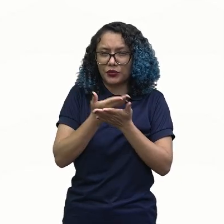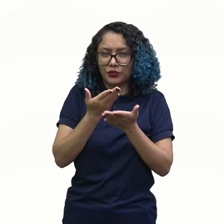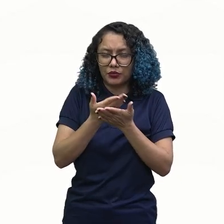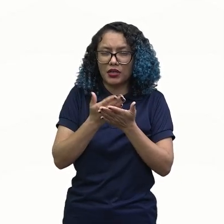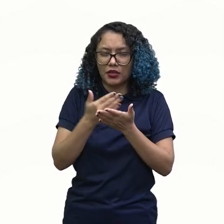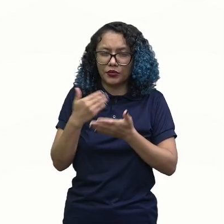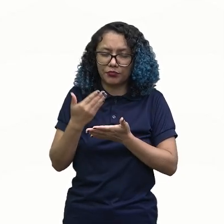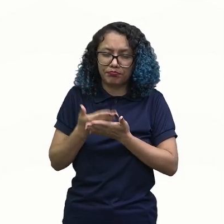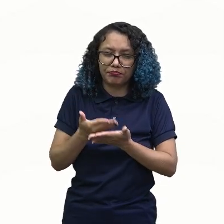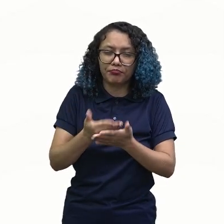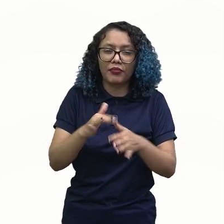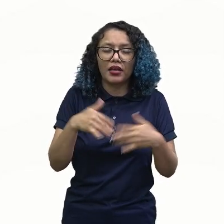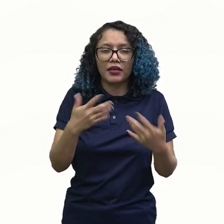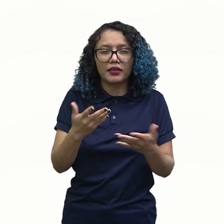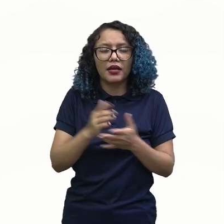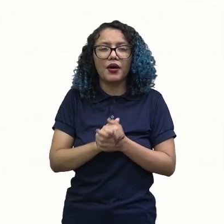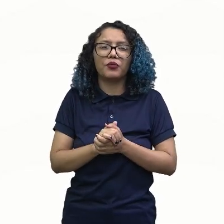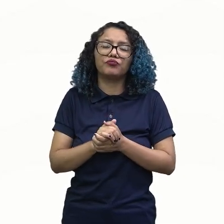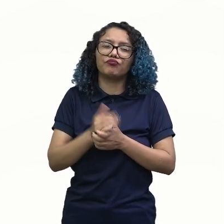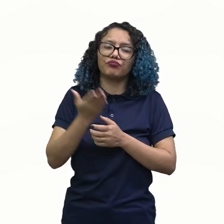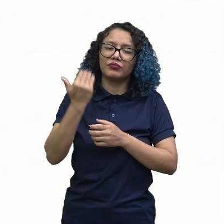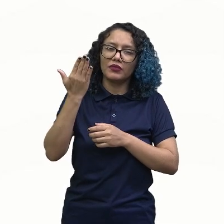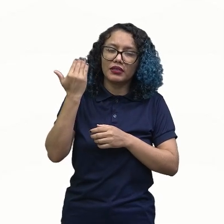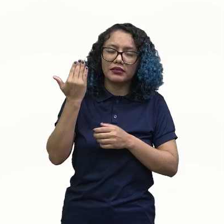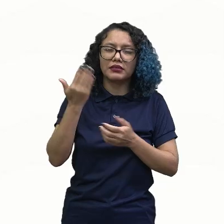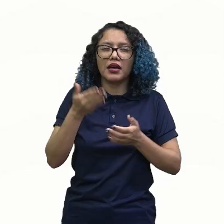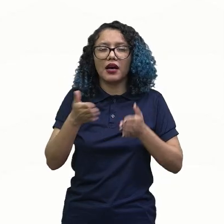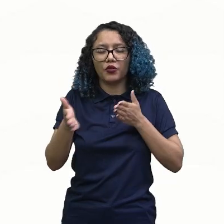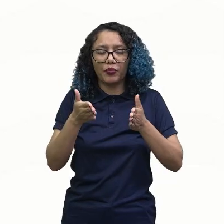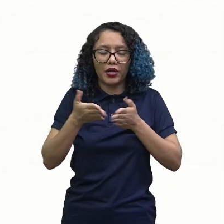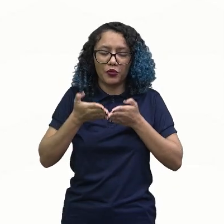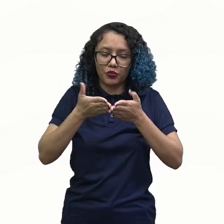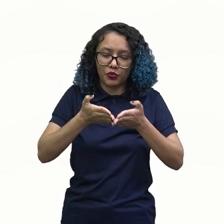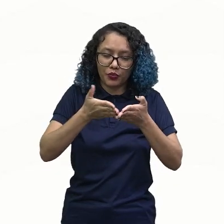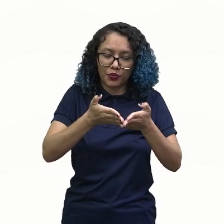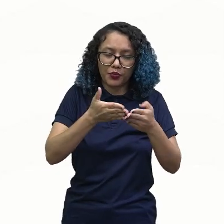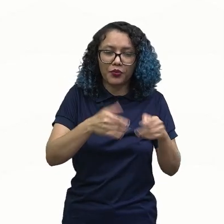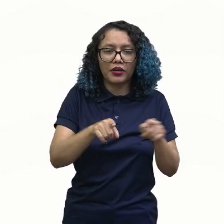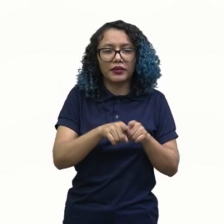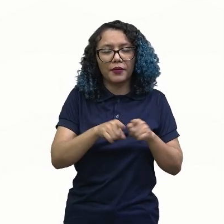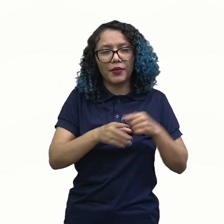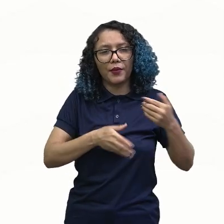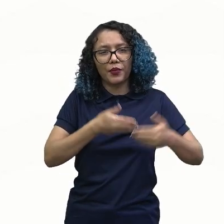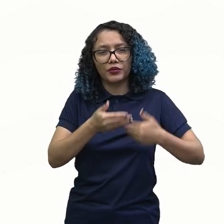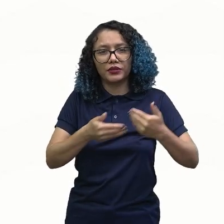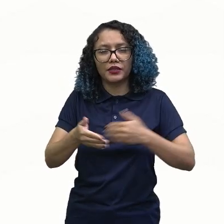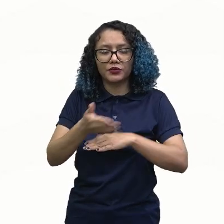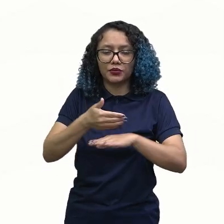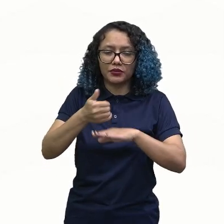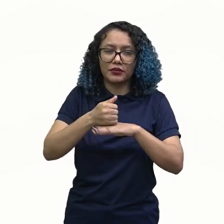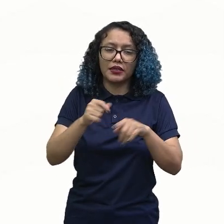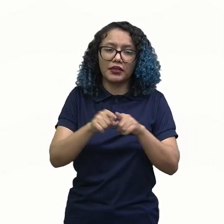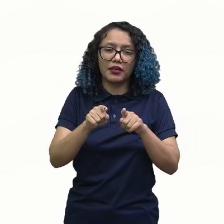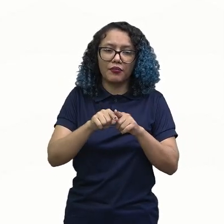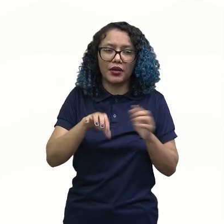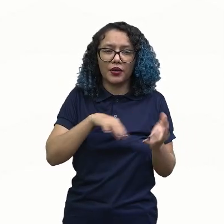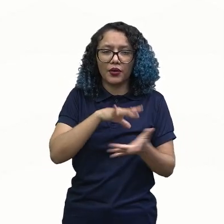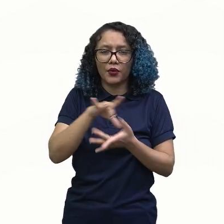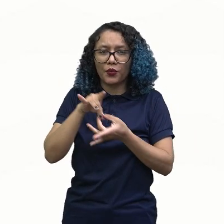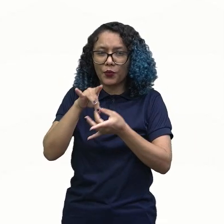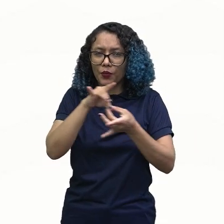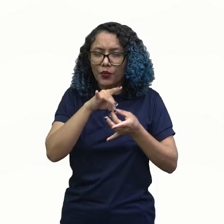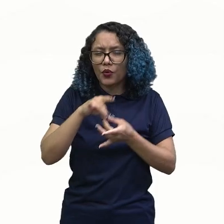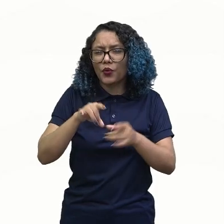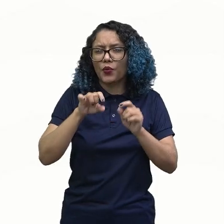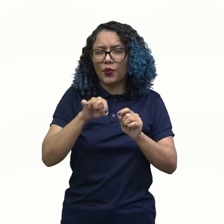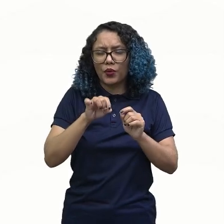antiguidade, passando pelas grandes navegações, até os processos de colonização e globalização, sociedades